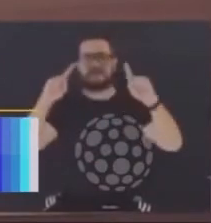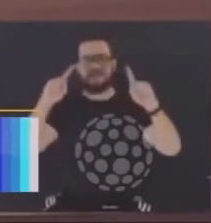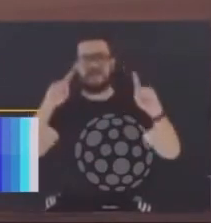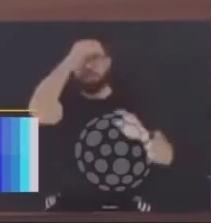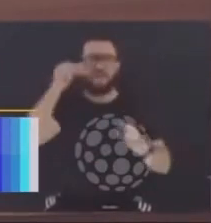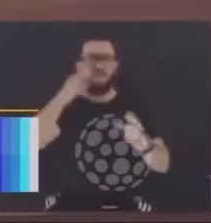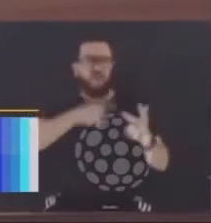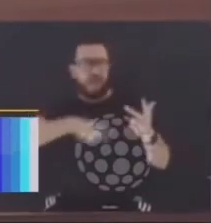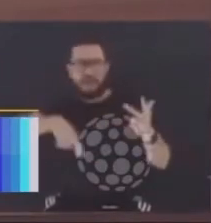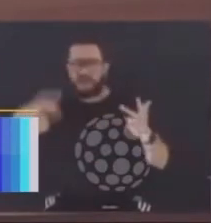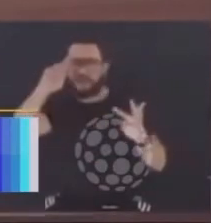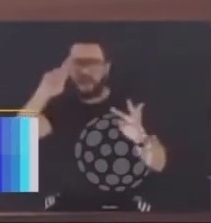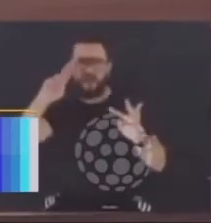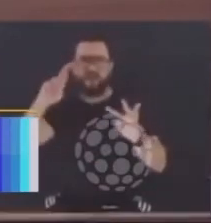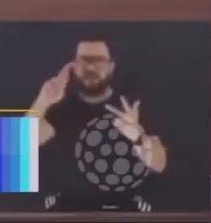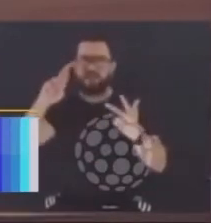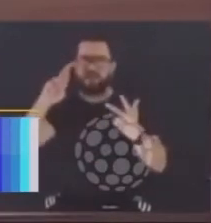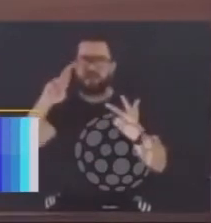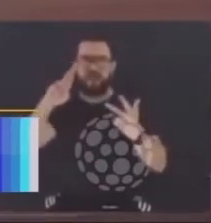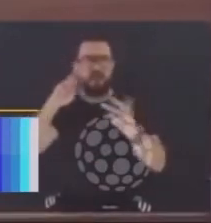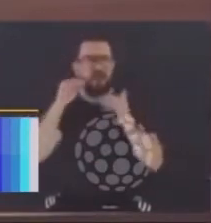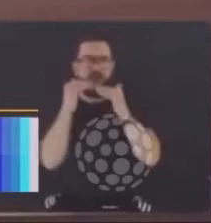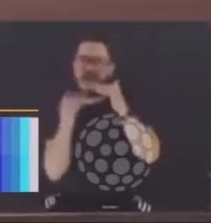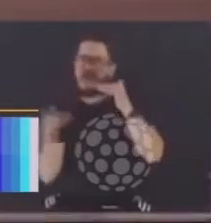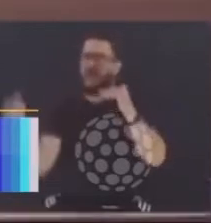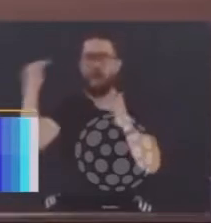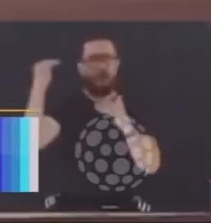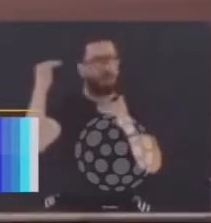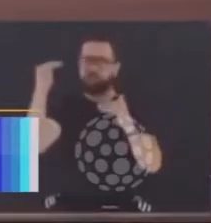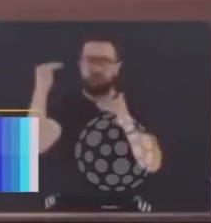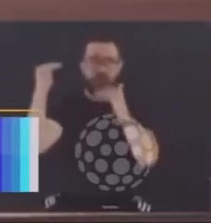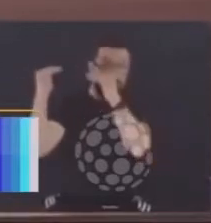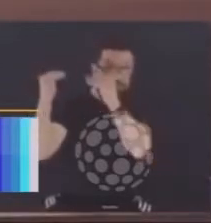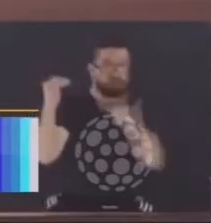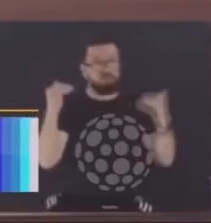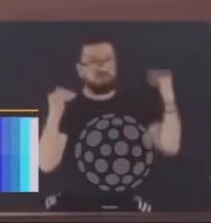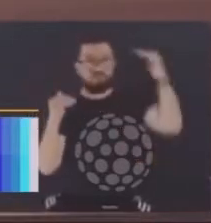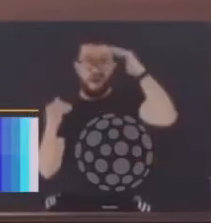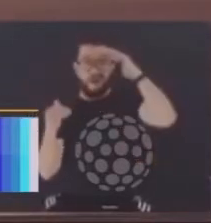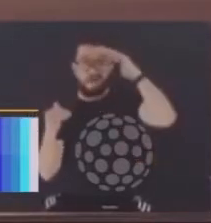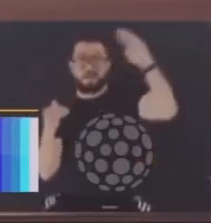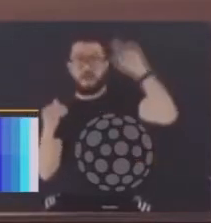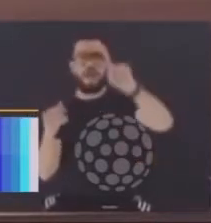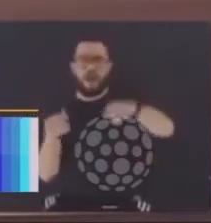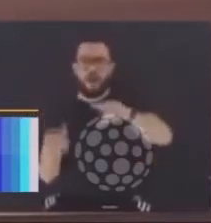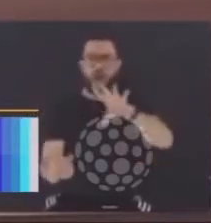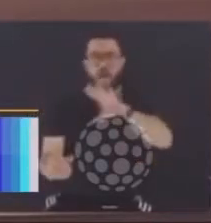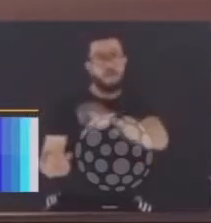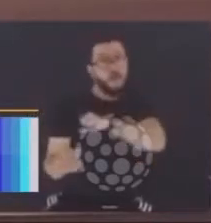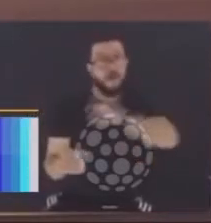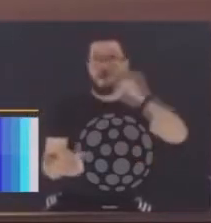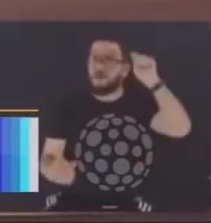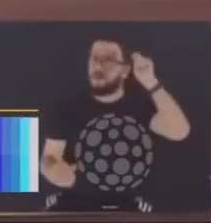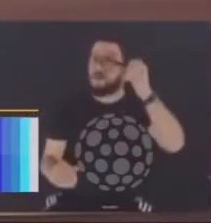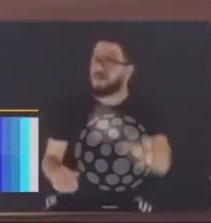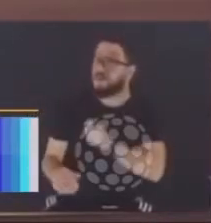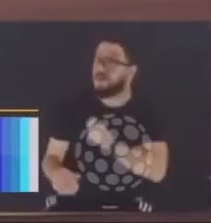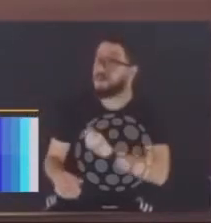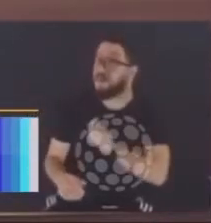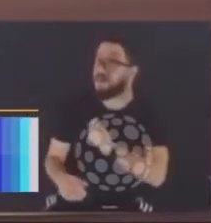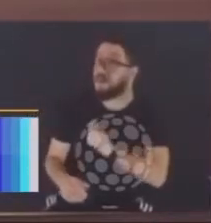da vida. Nenhum outro preceito supera esse. E lá dentro afirmamos isso. E